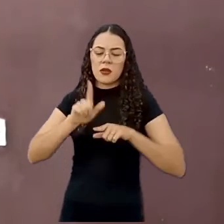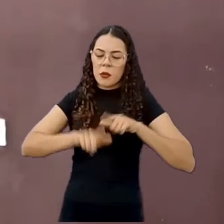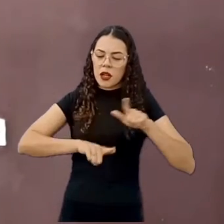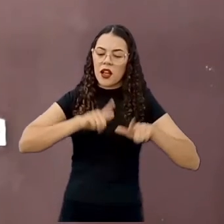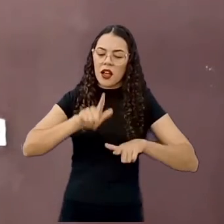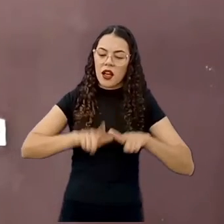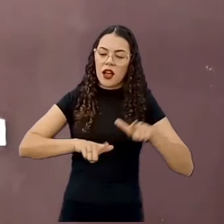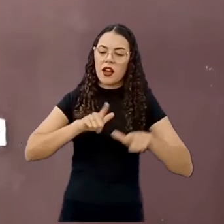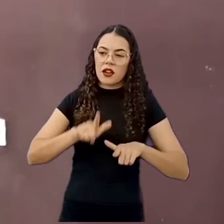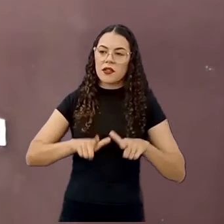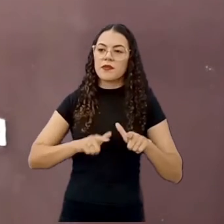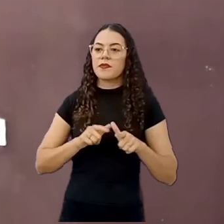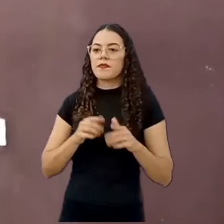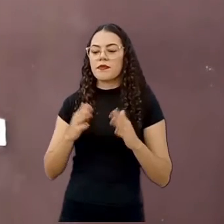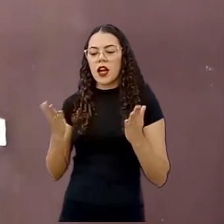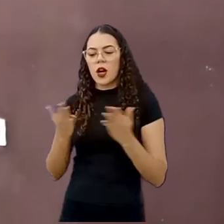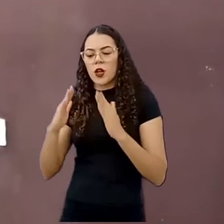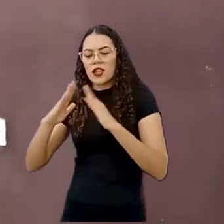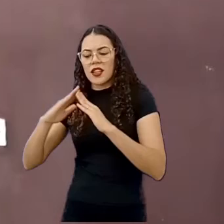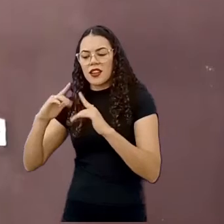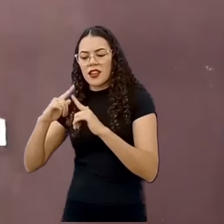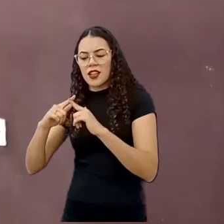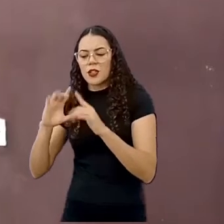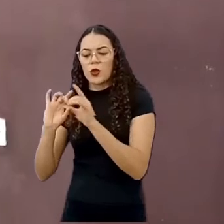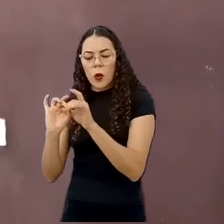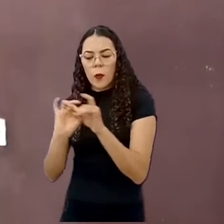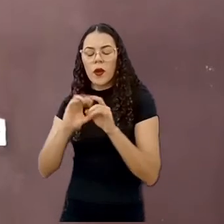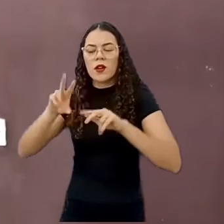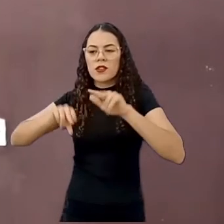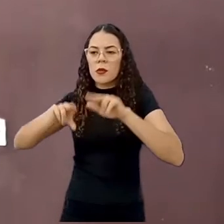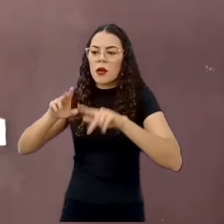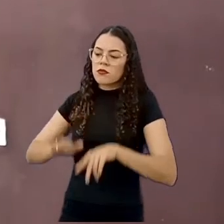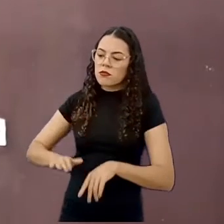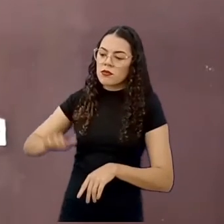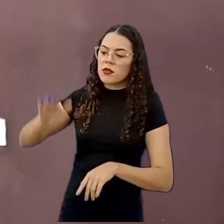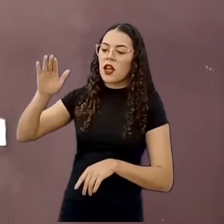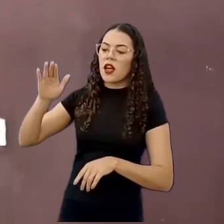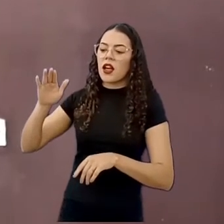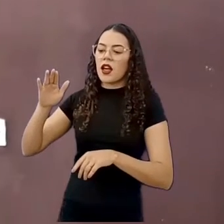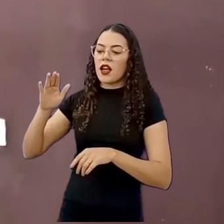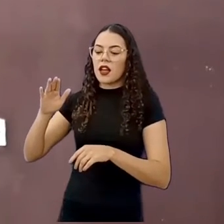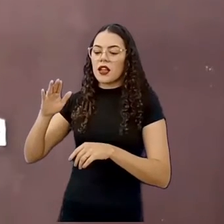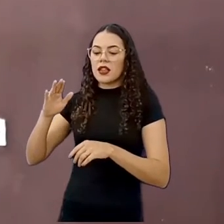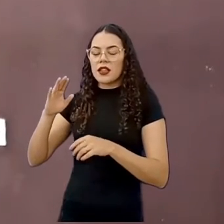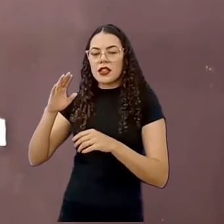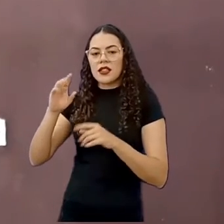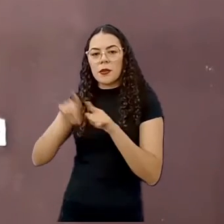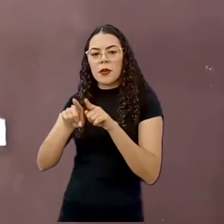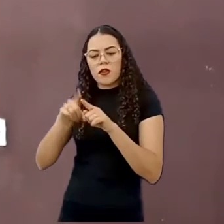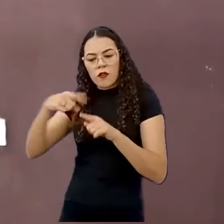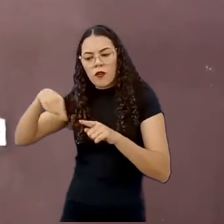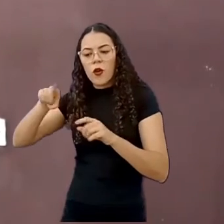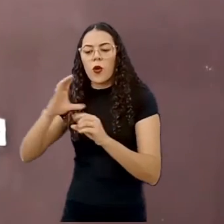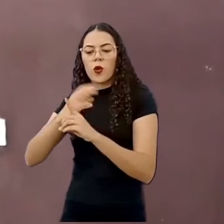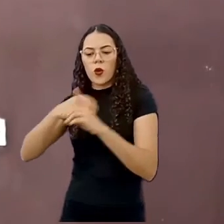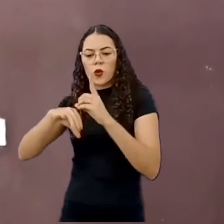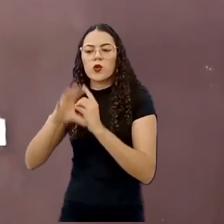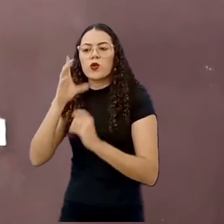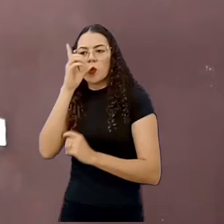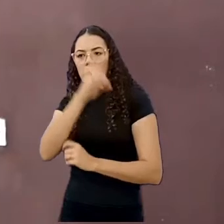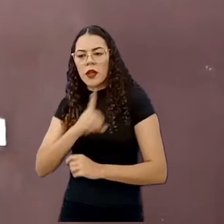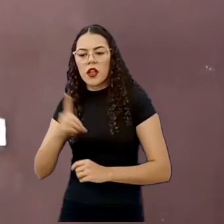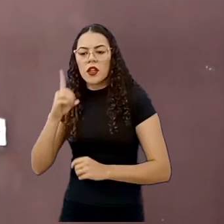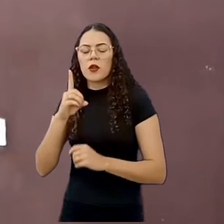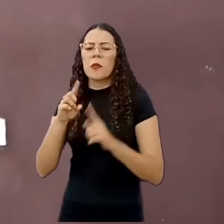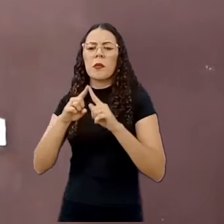trabalhei. Estou na igreja, estou em comunhão com os irmãos, estou crescendo, estou aprendendo, vou aos cultos no domingo, mas